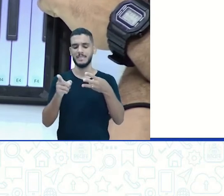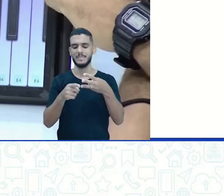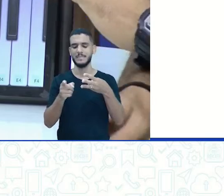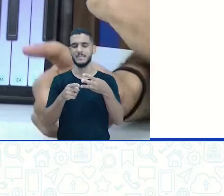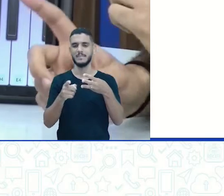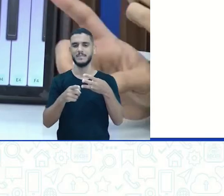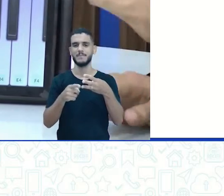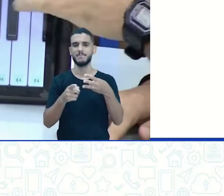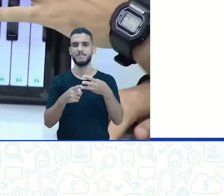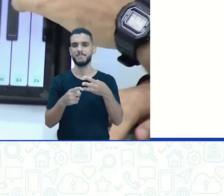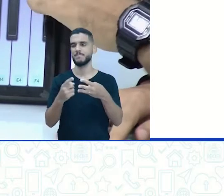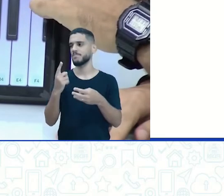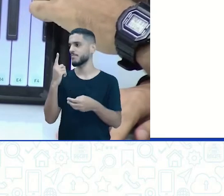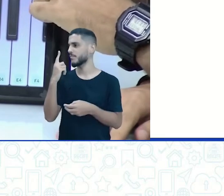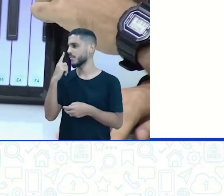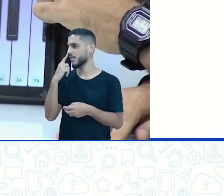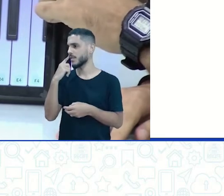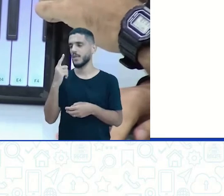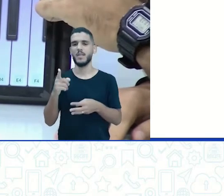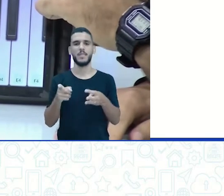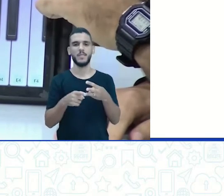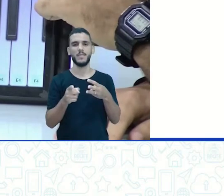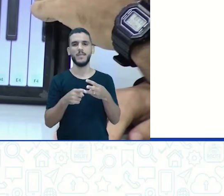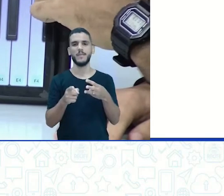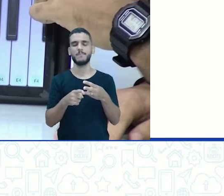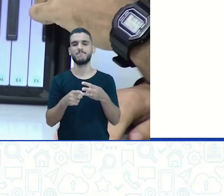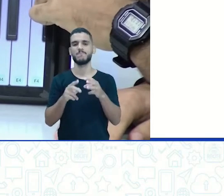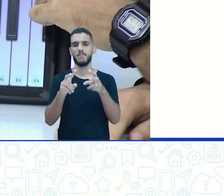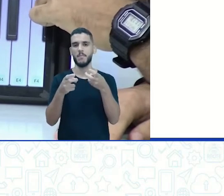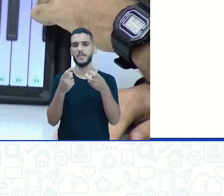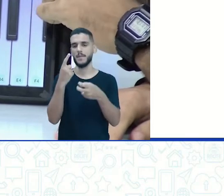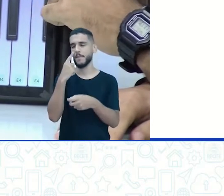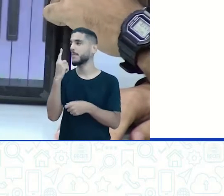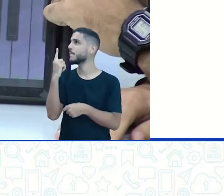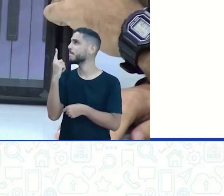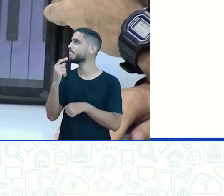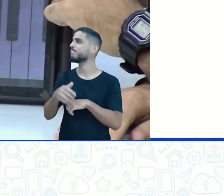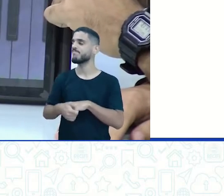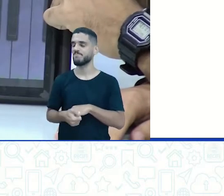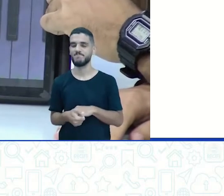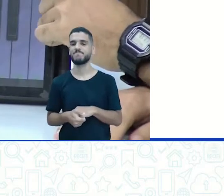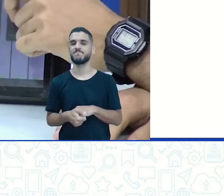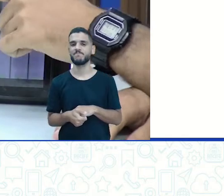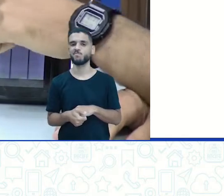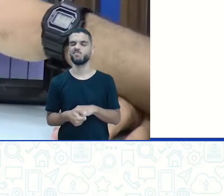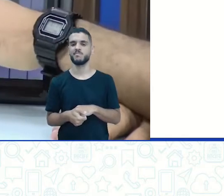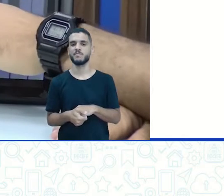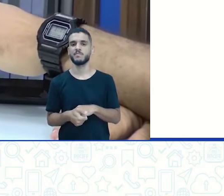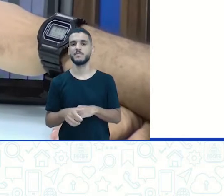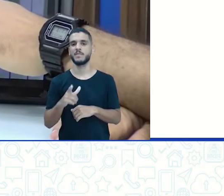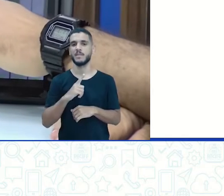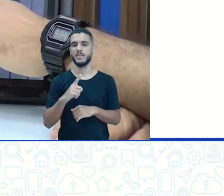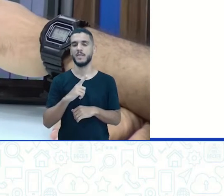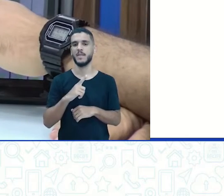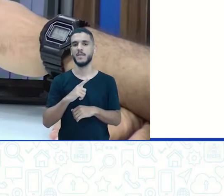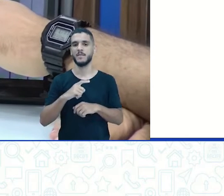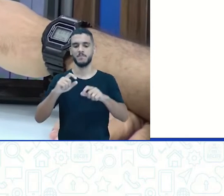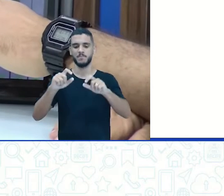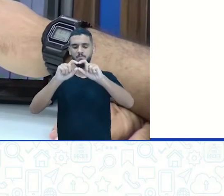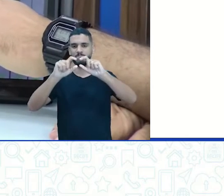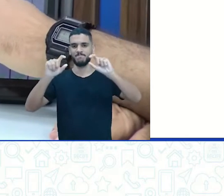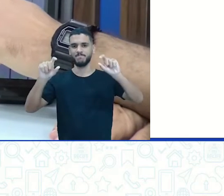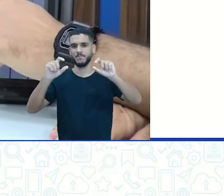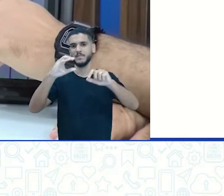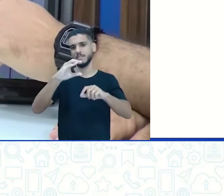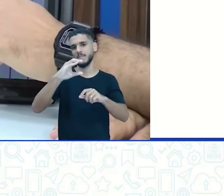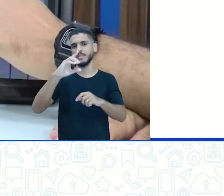tem, eu acho que é dois pedais, ó, vocês clicam nele e tem Display Si,